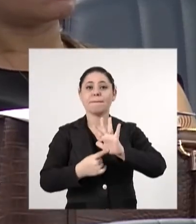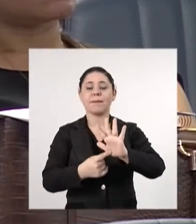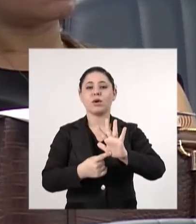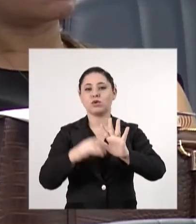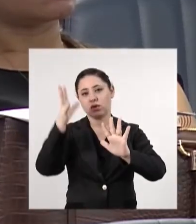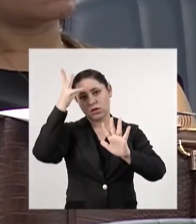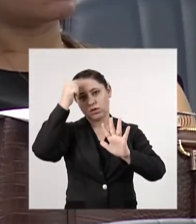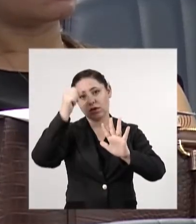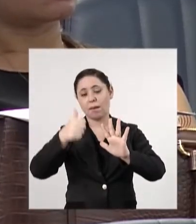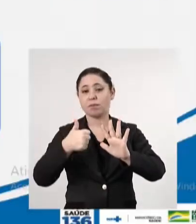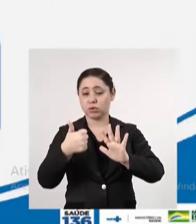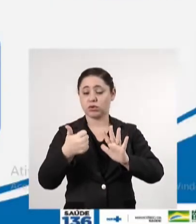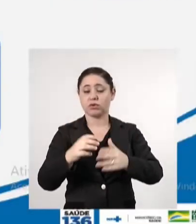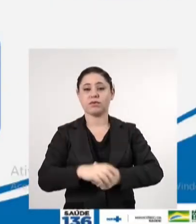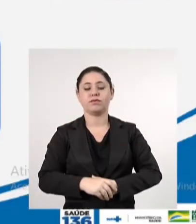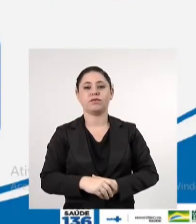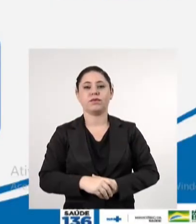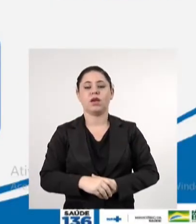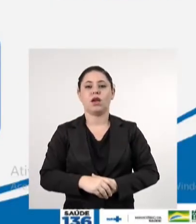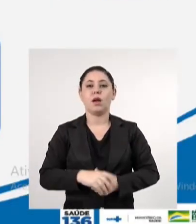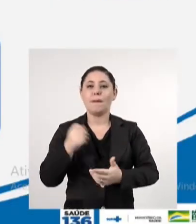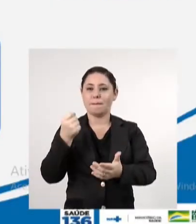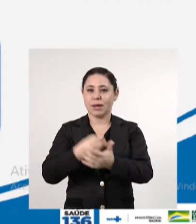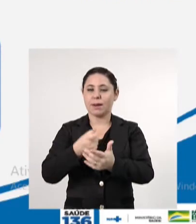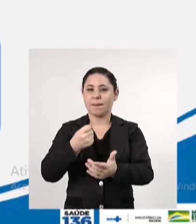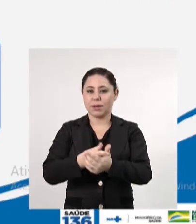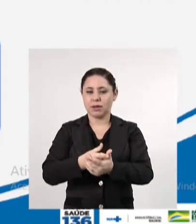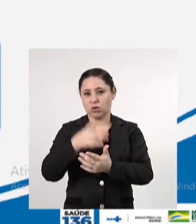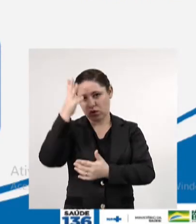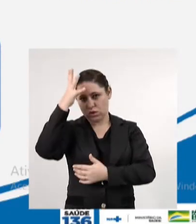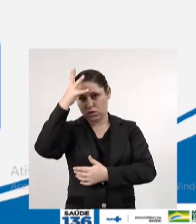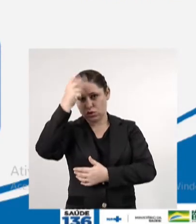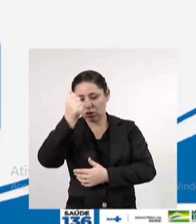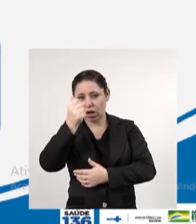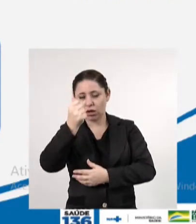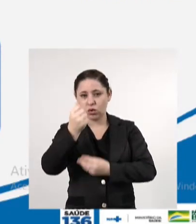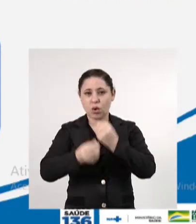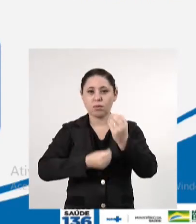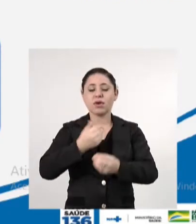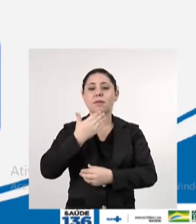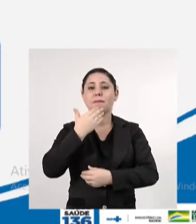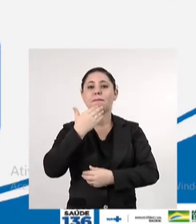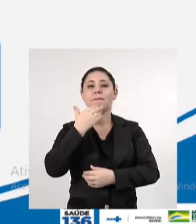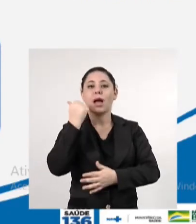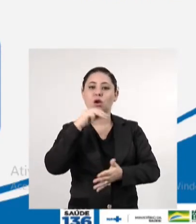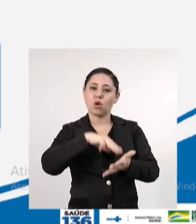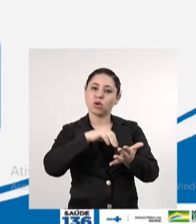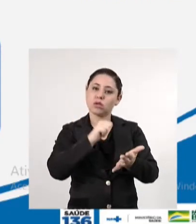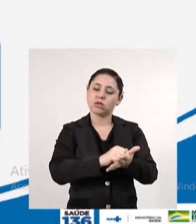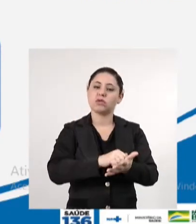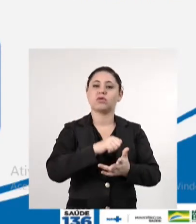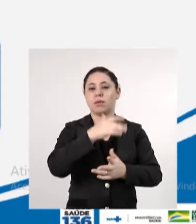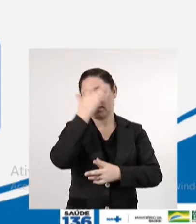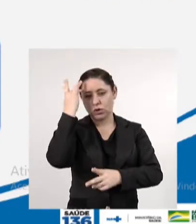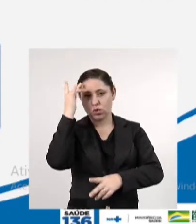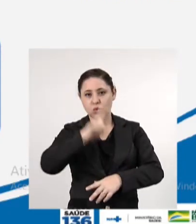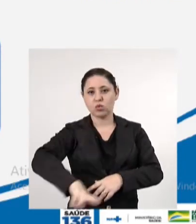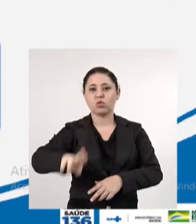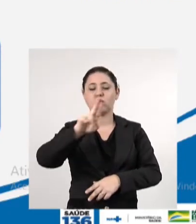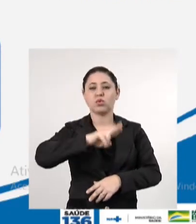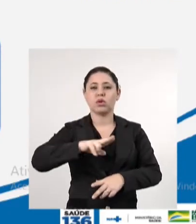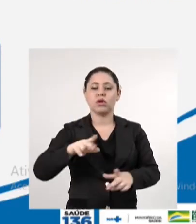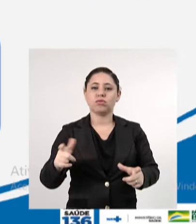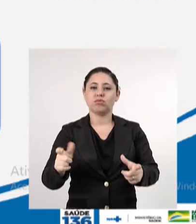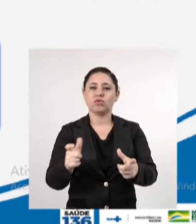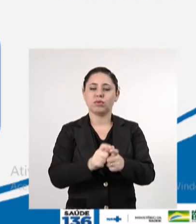mostram resultados positivos. Então, o pagamento baseado em resultados, a gente vê melhora dos registros de usuários, a redução nas falhas